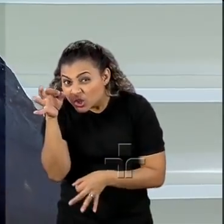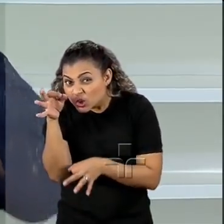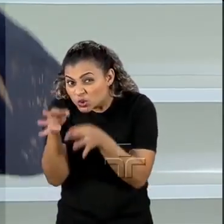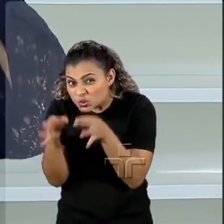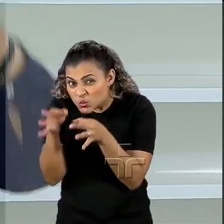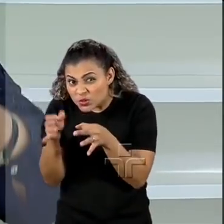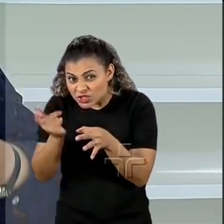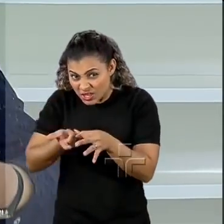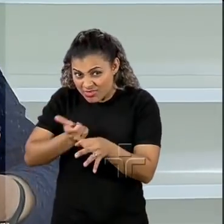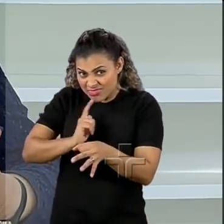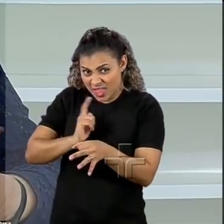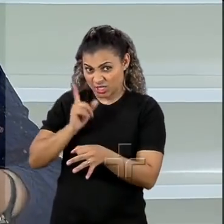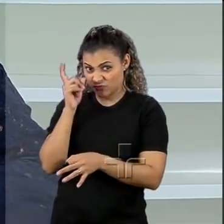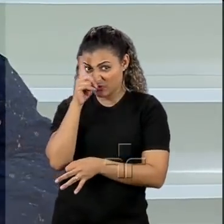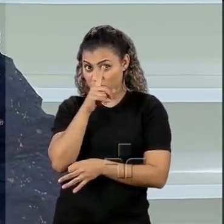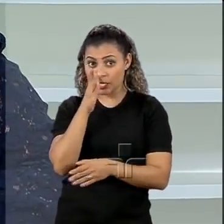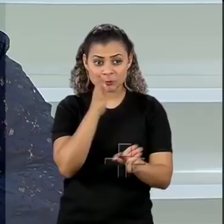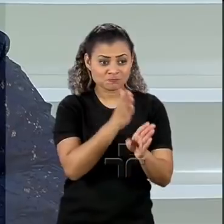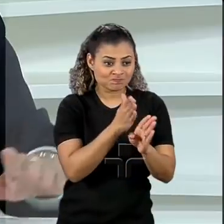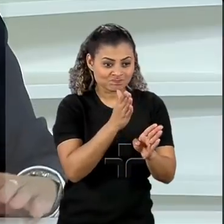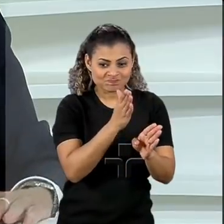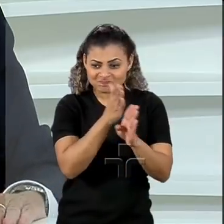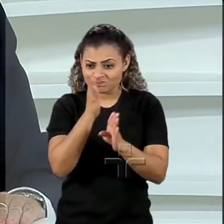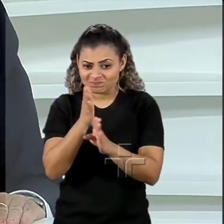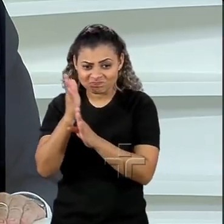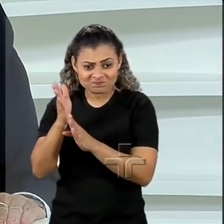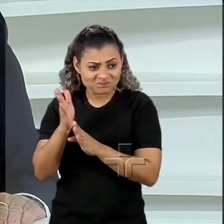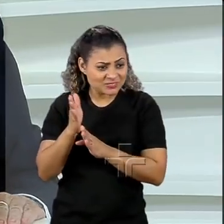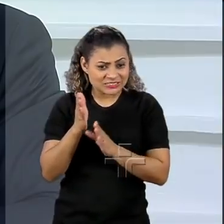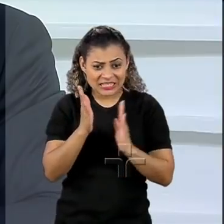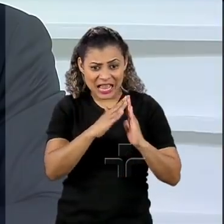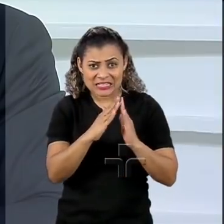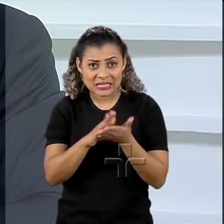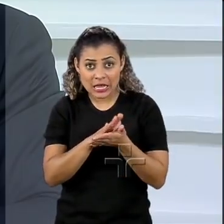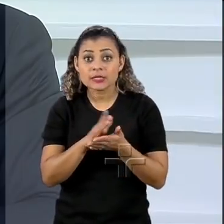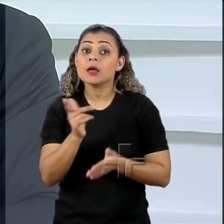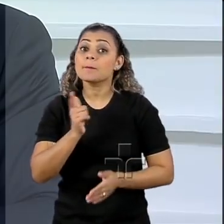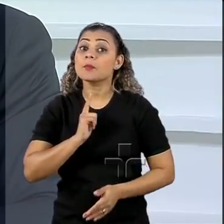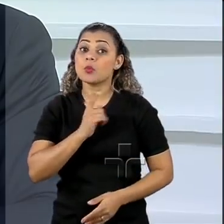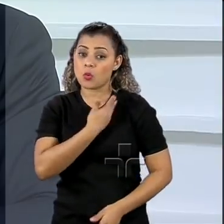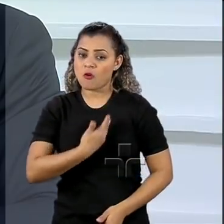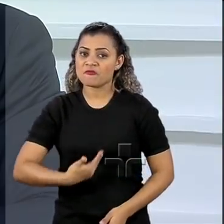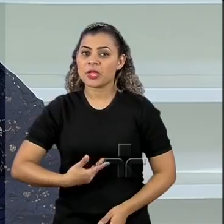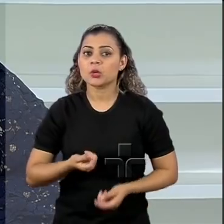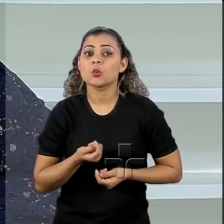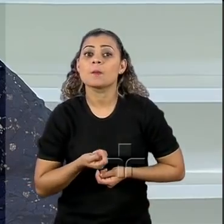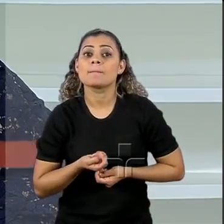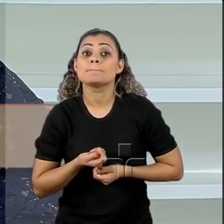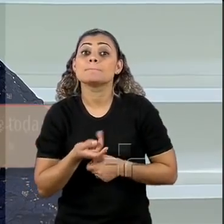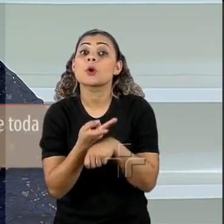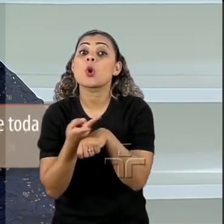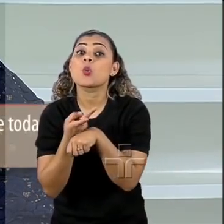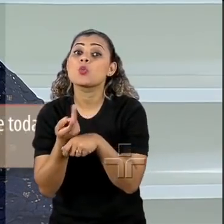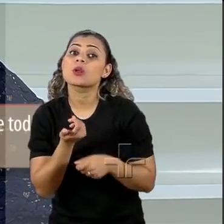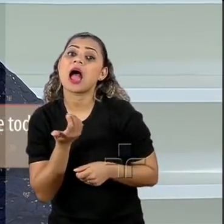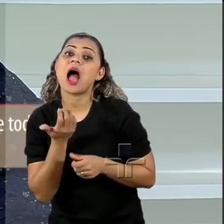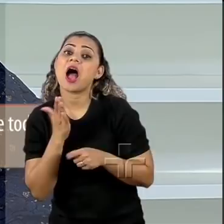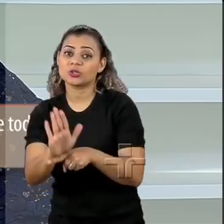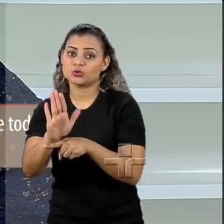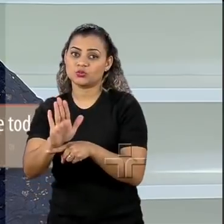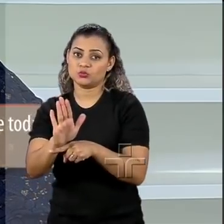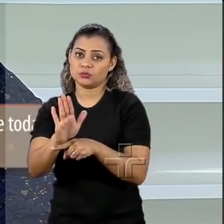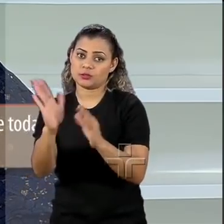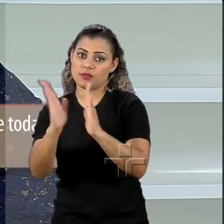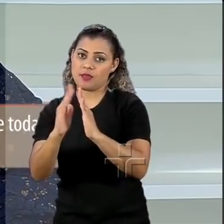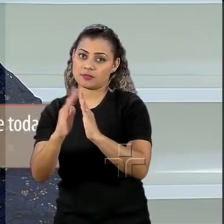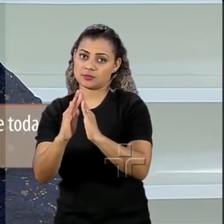de encontrar moradia, recebe uma diária. O Estado providencia estas moradias. Então, moradias